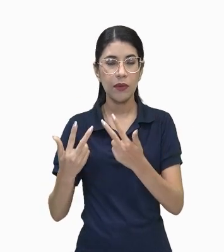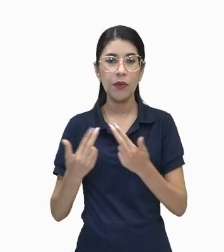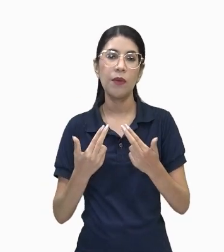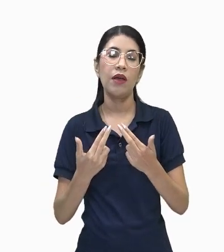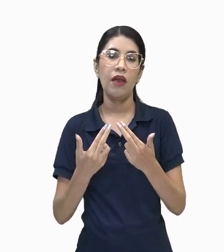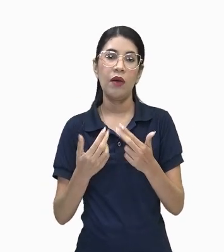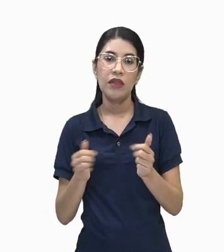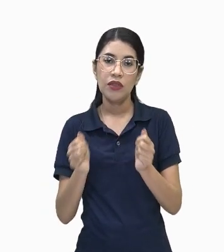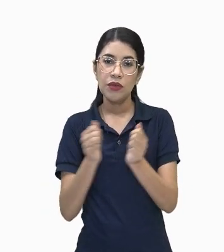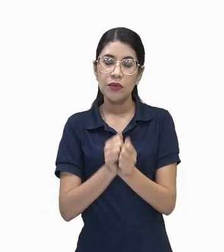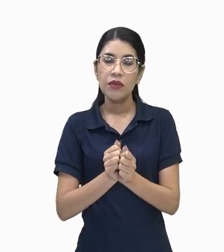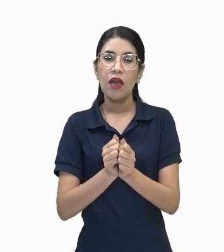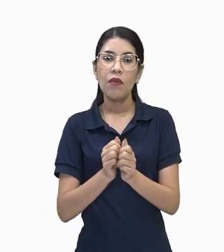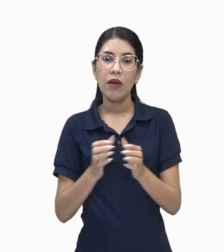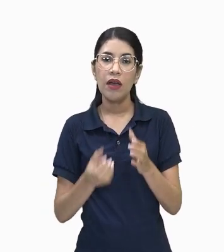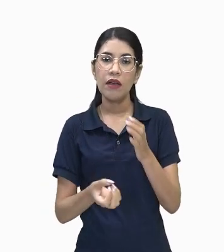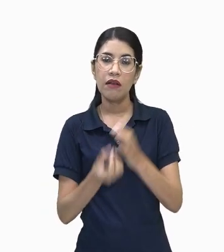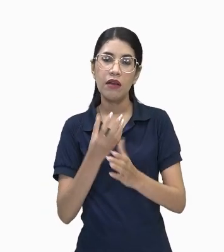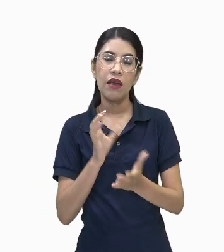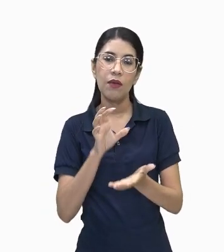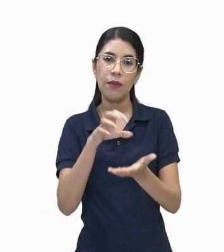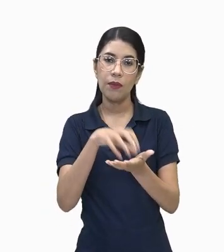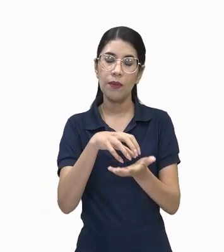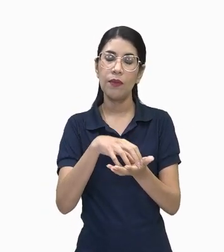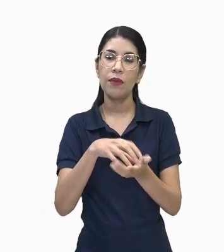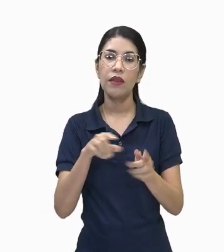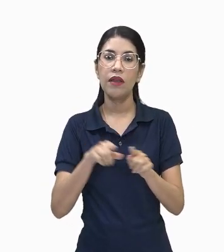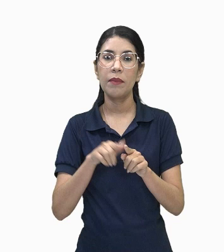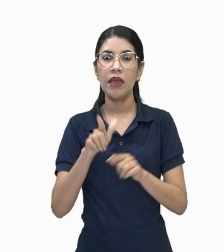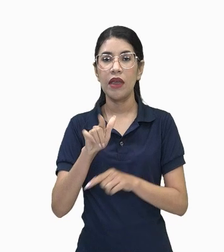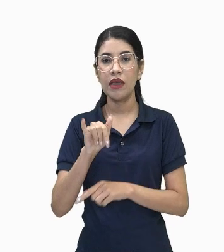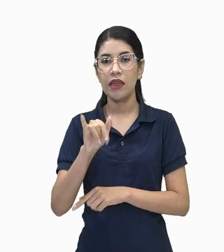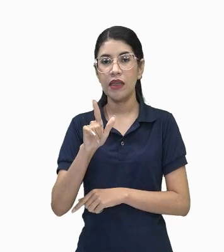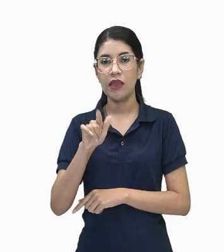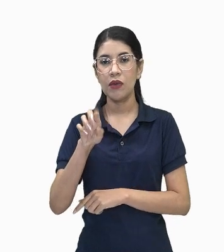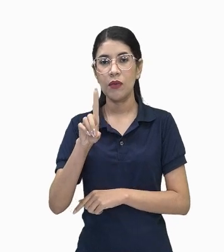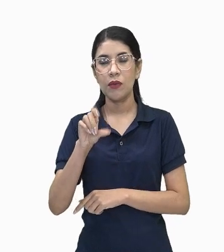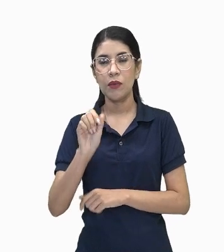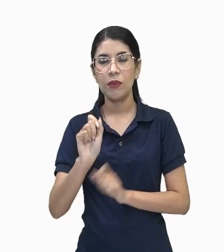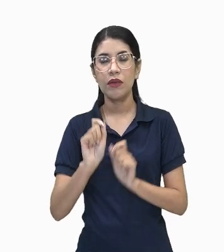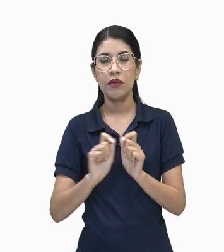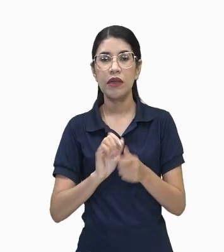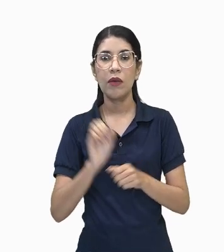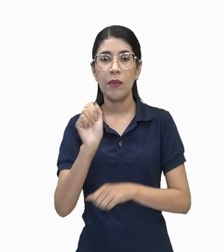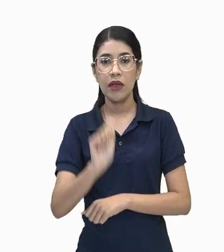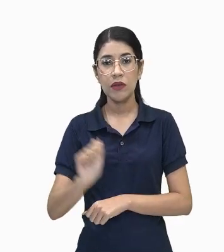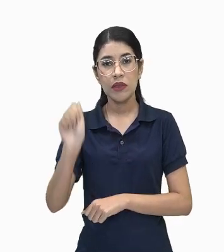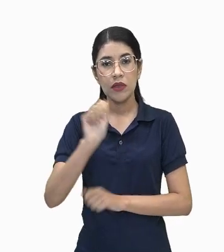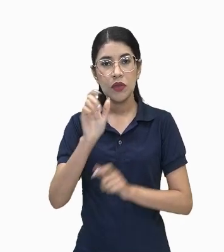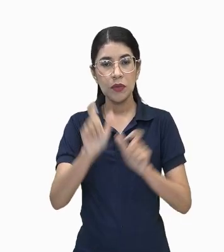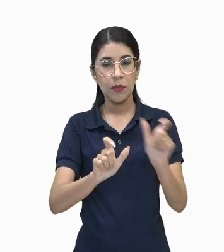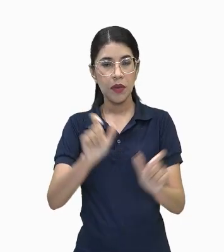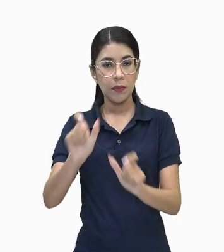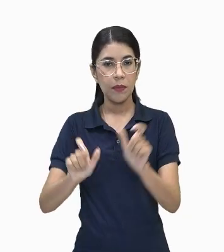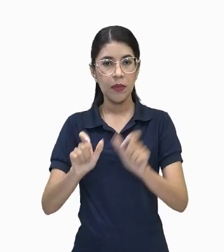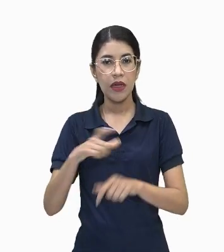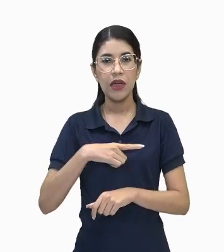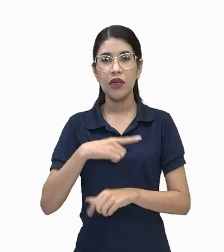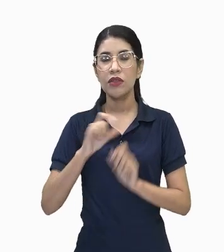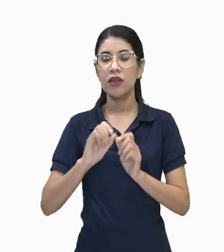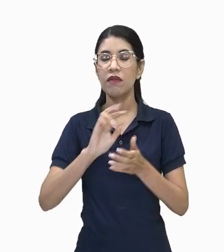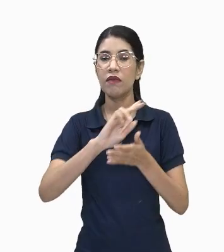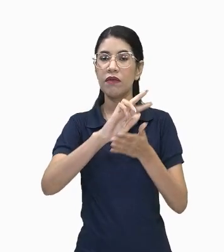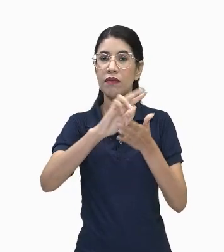reuniam-se então nas corporações de ofício, e as guildas medievais, que eram a associação de pessoas que tinham ali